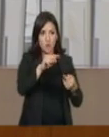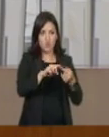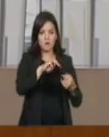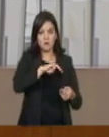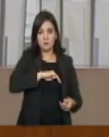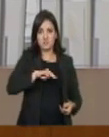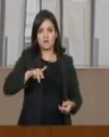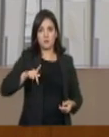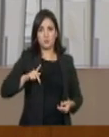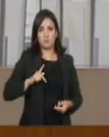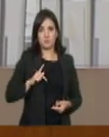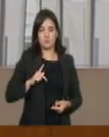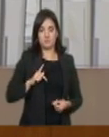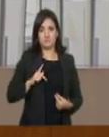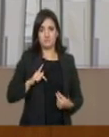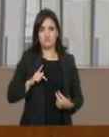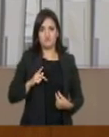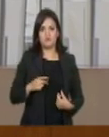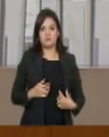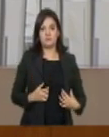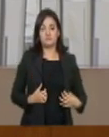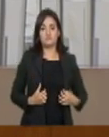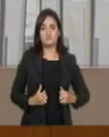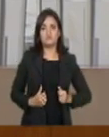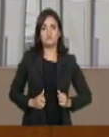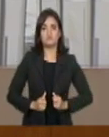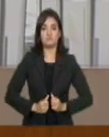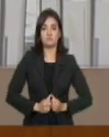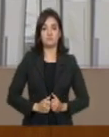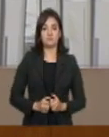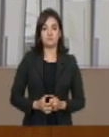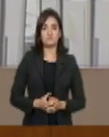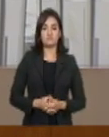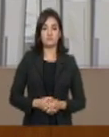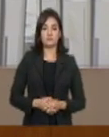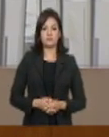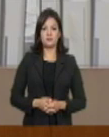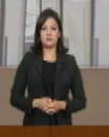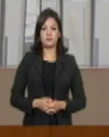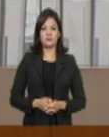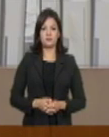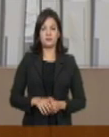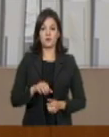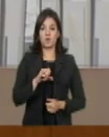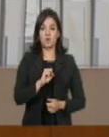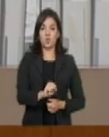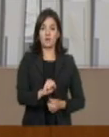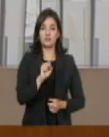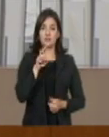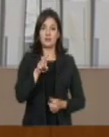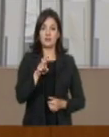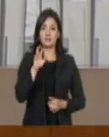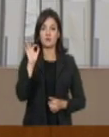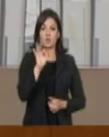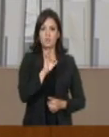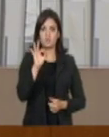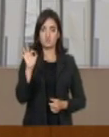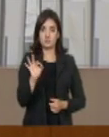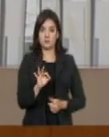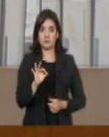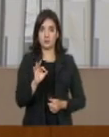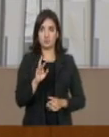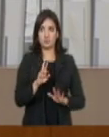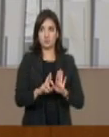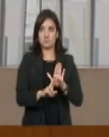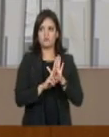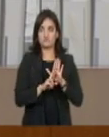no Supremo Tribunal Federal. 85% dos recursos